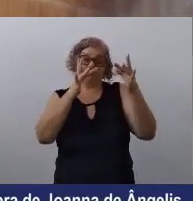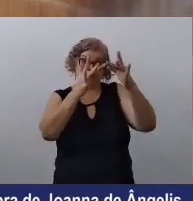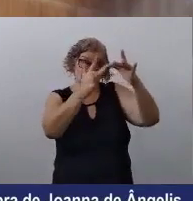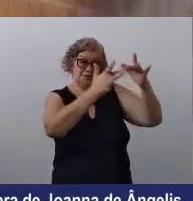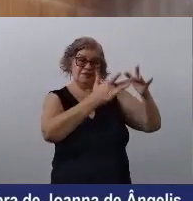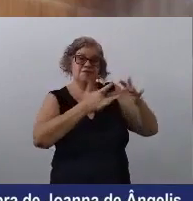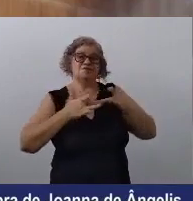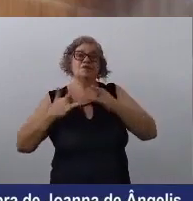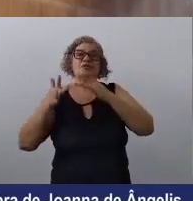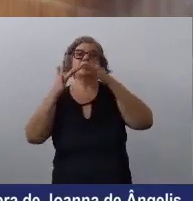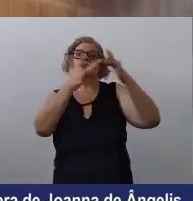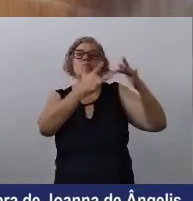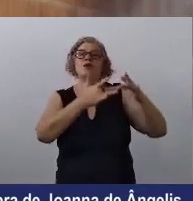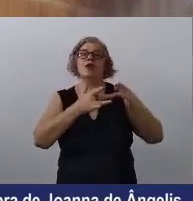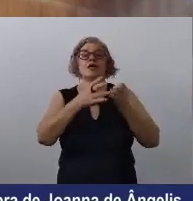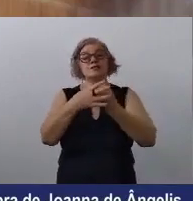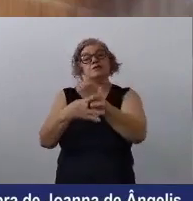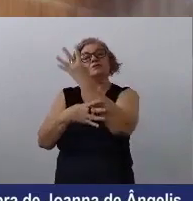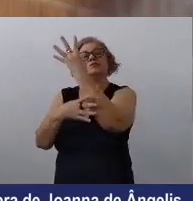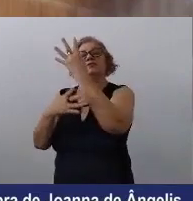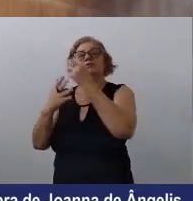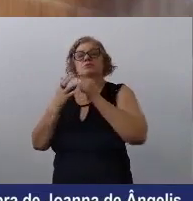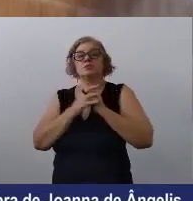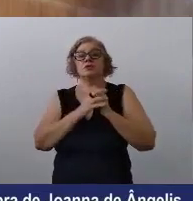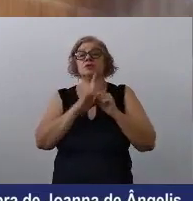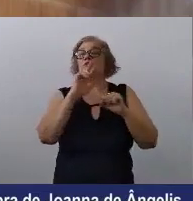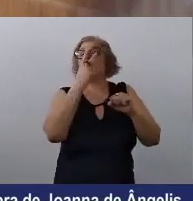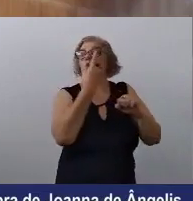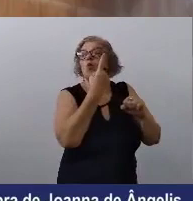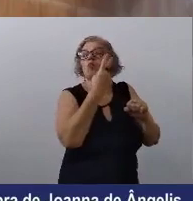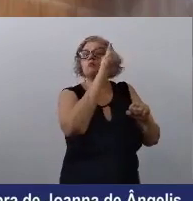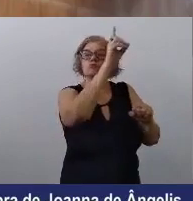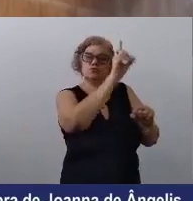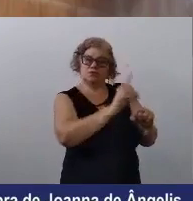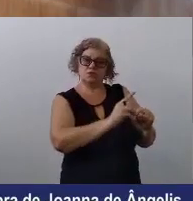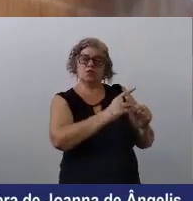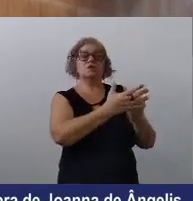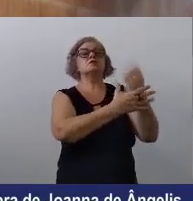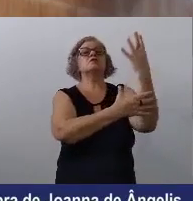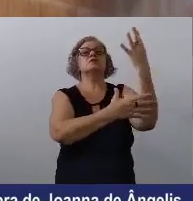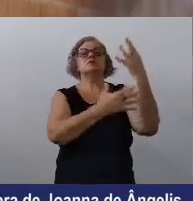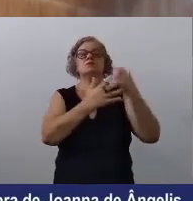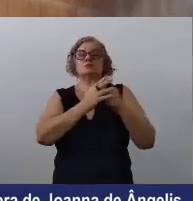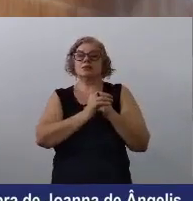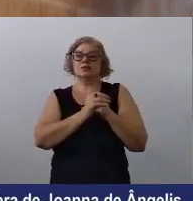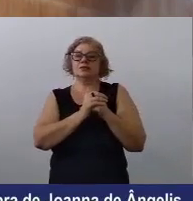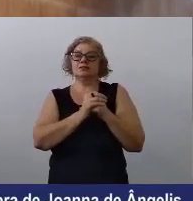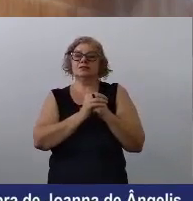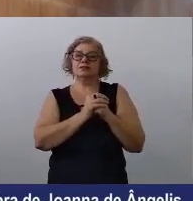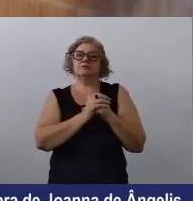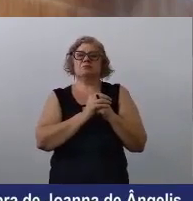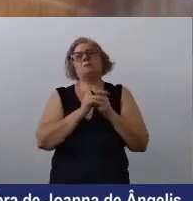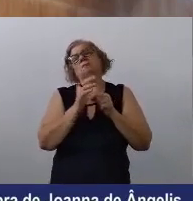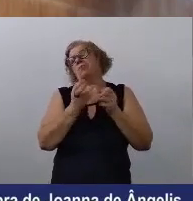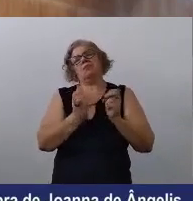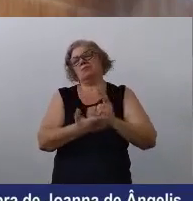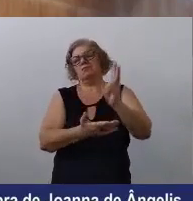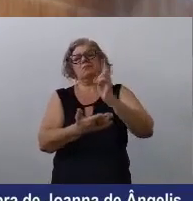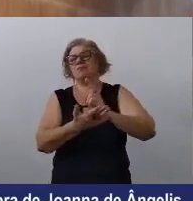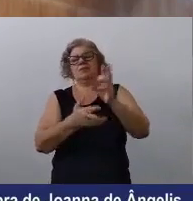estar vinculado a nós tão limitados, espíritas, ou dirigentes espíritas, porque não muda